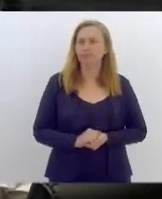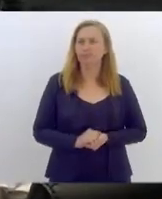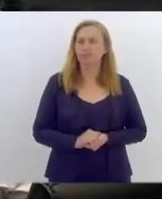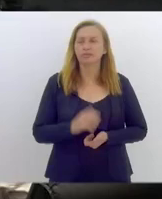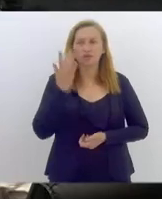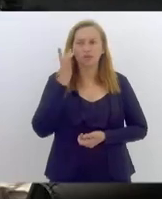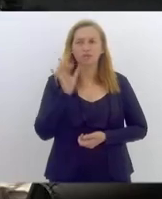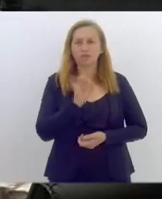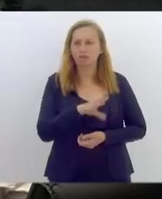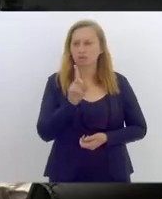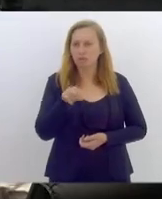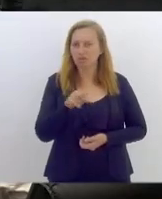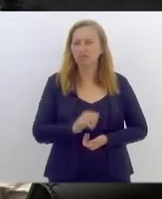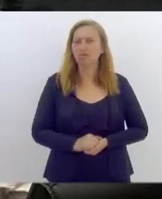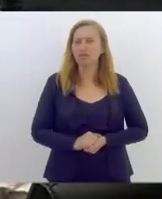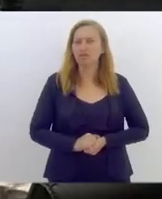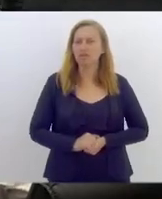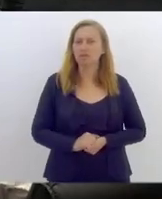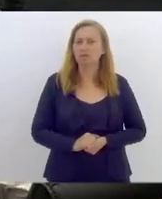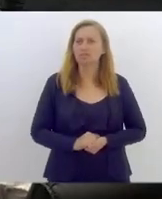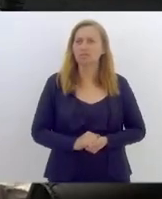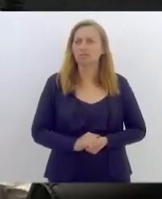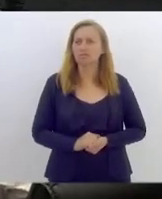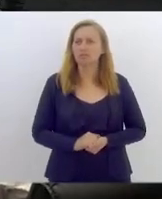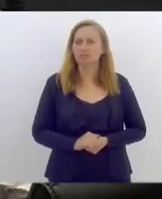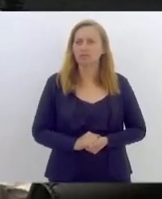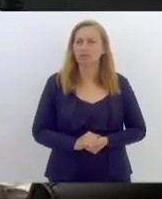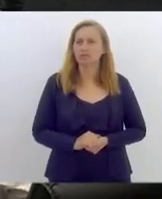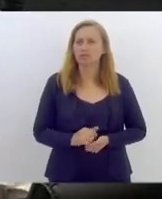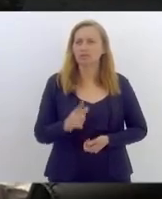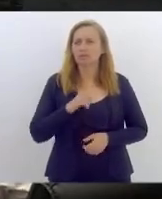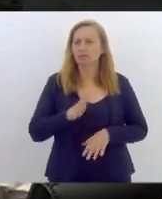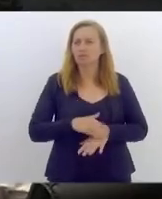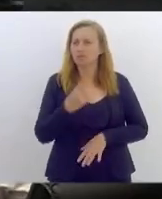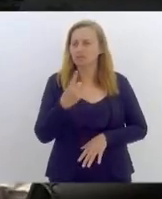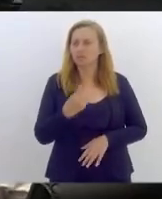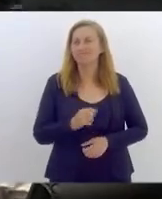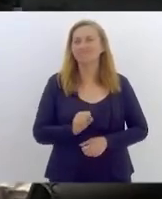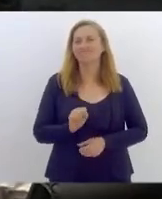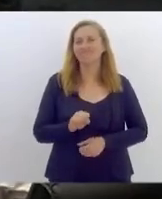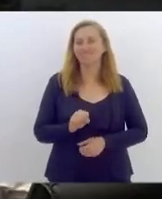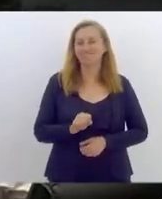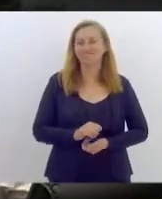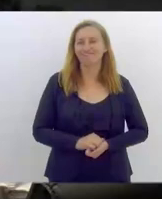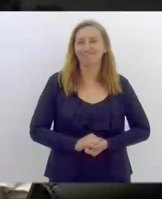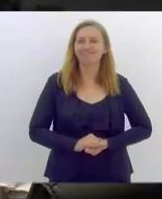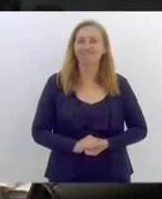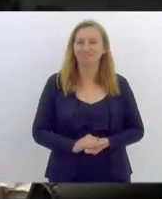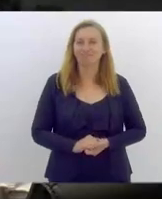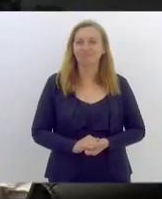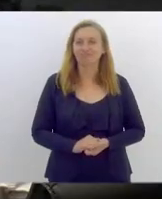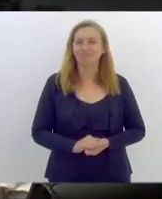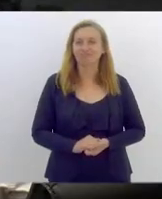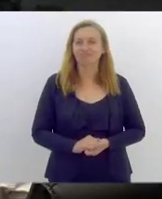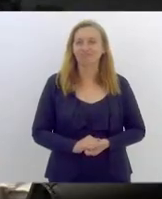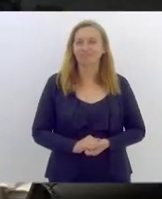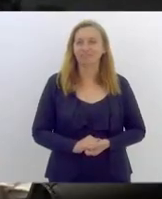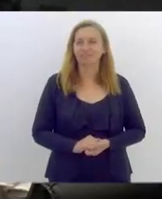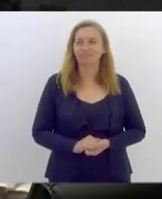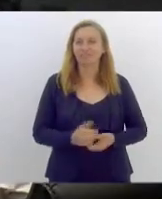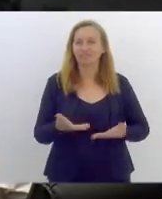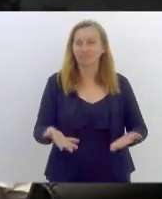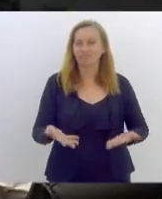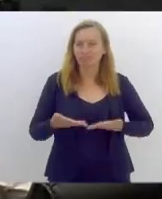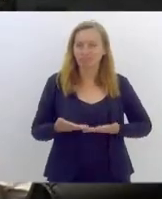acho que esse é o último, né? Tem mais um, né? Tá bom. Então, gostaria de convidar...